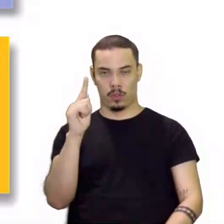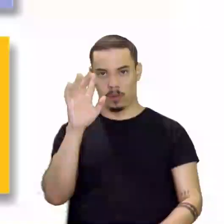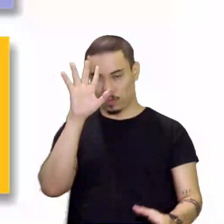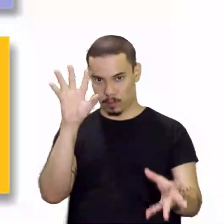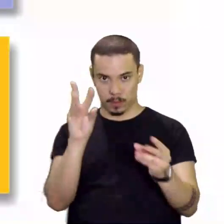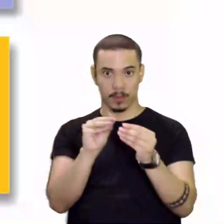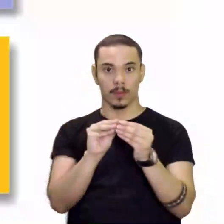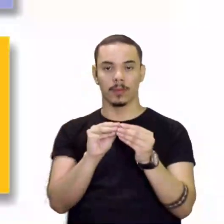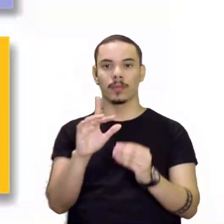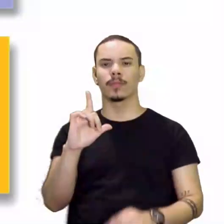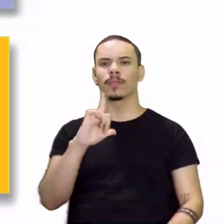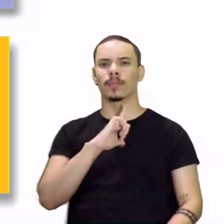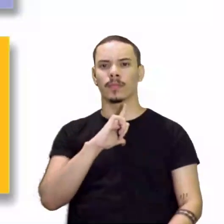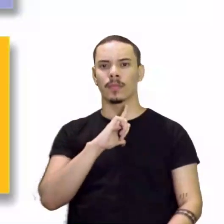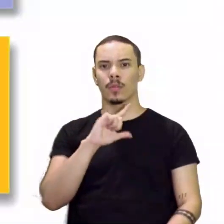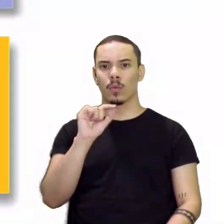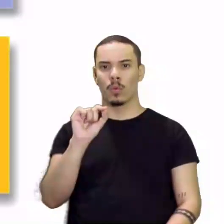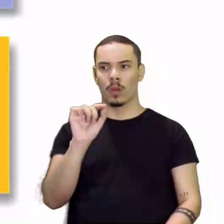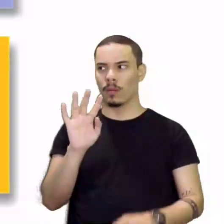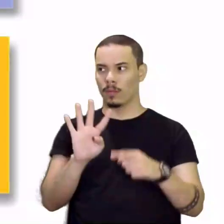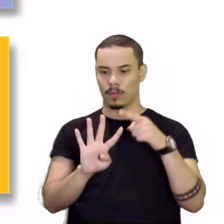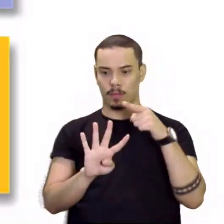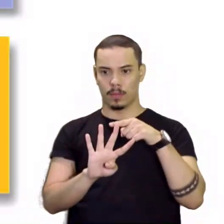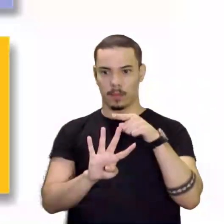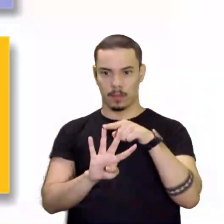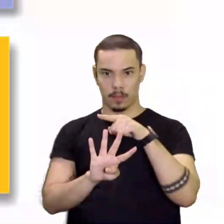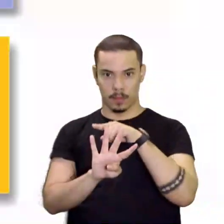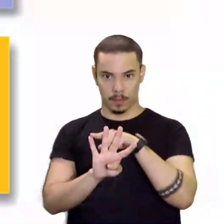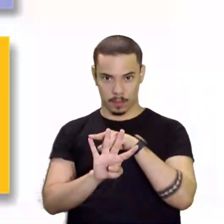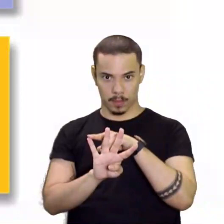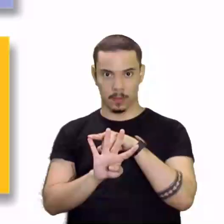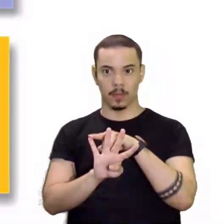Resumindo, nós temos quatro...